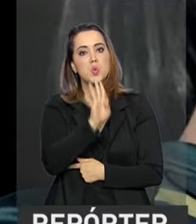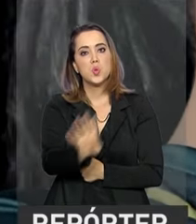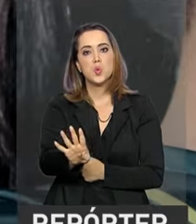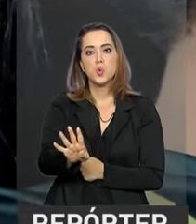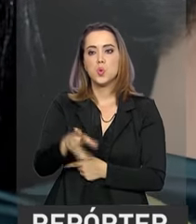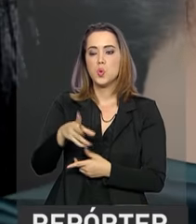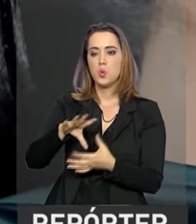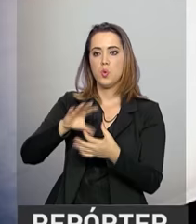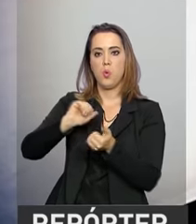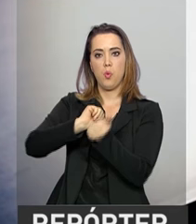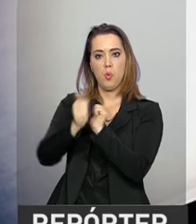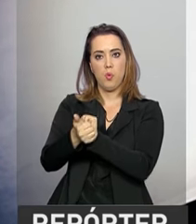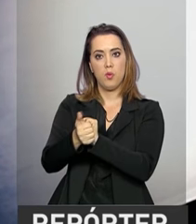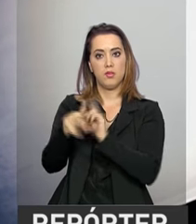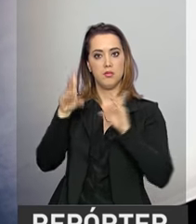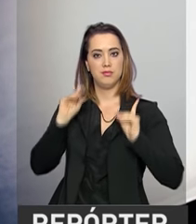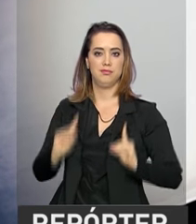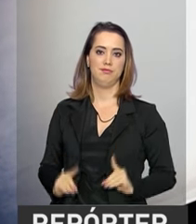atleta paralímpico